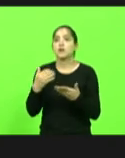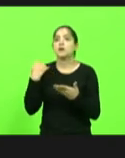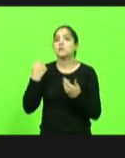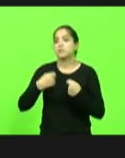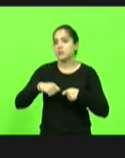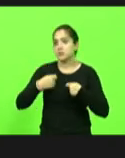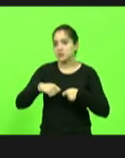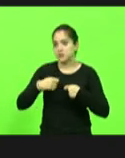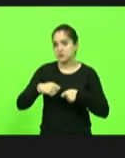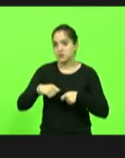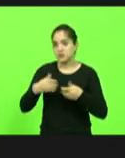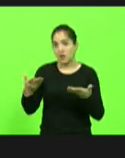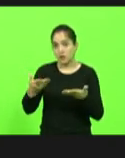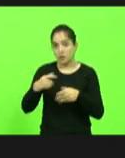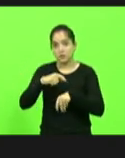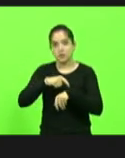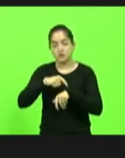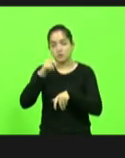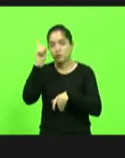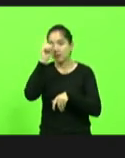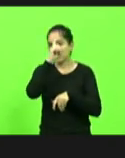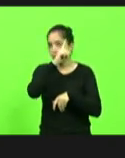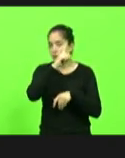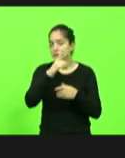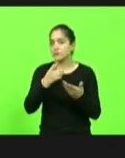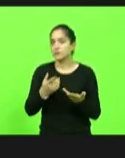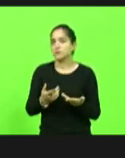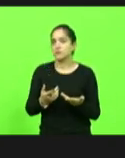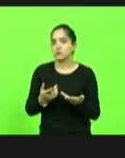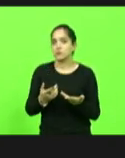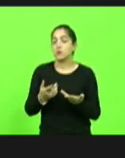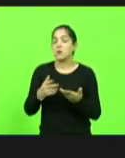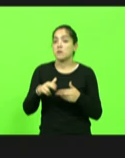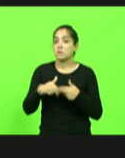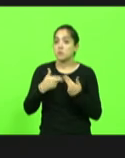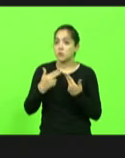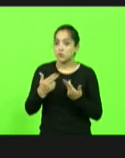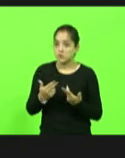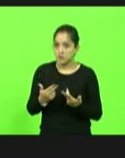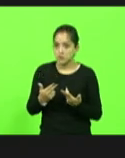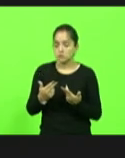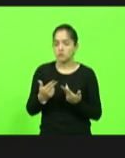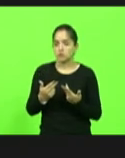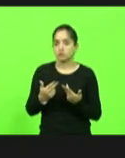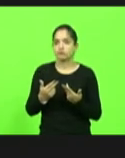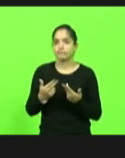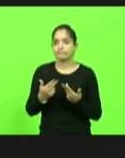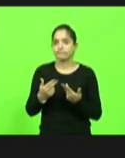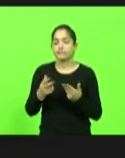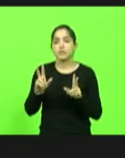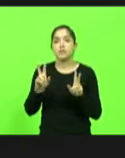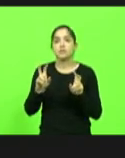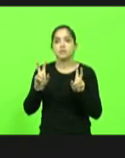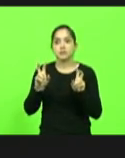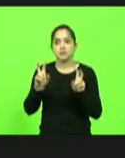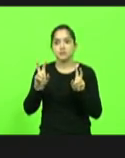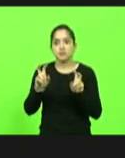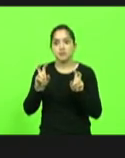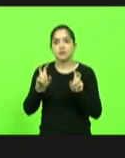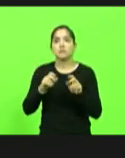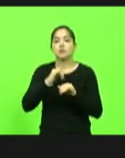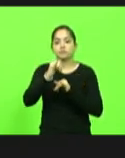no momento que nós estamos vivendo. Por isso, esta questão da Wi-Fi